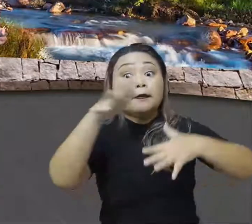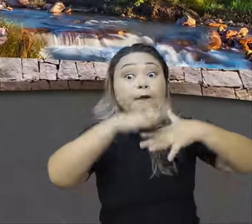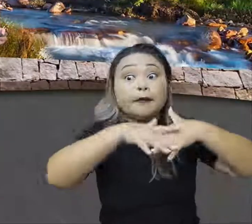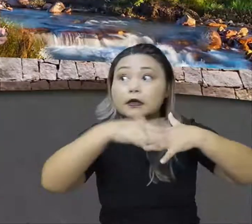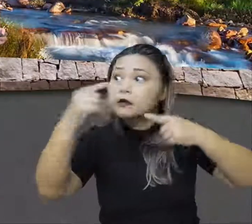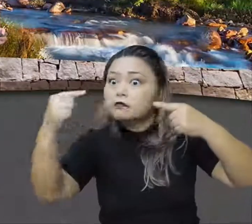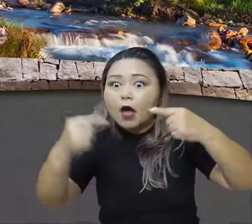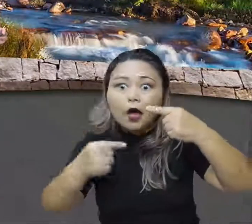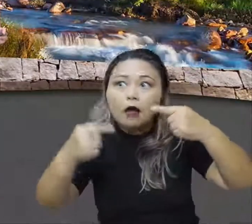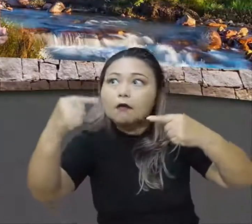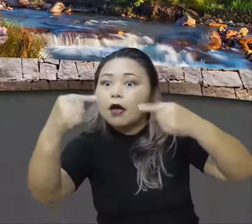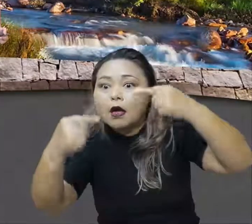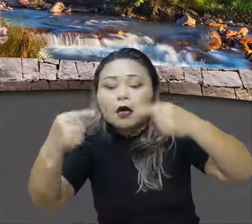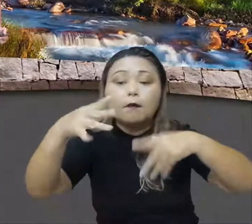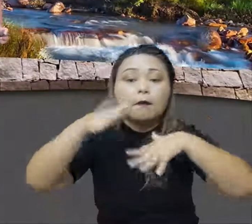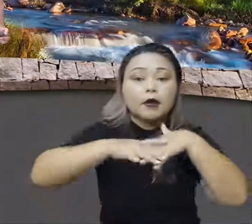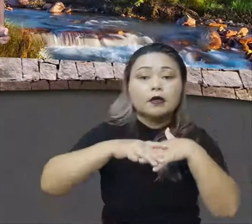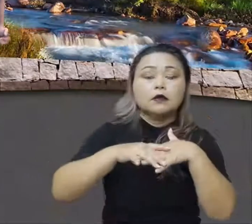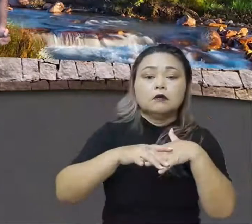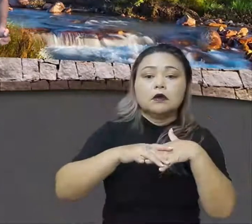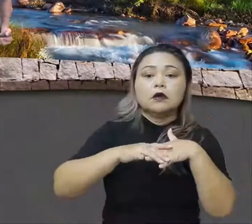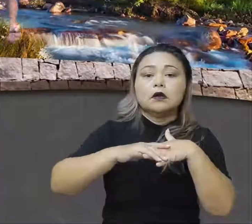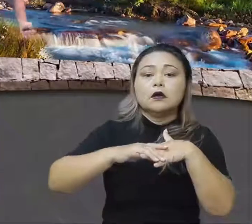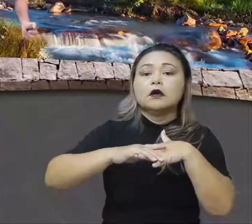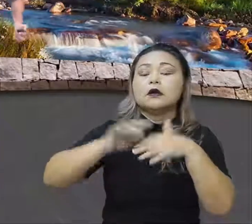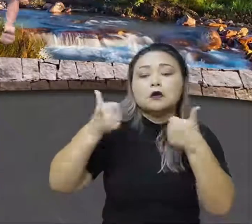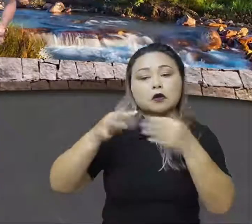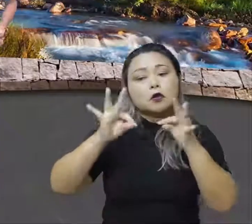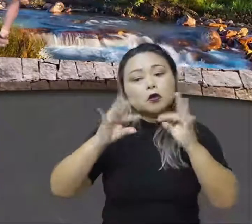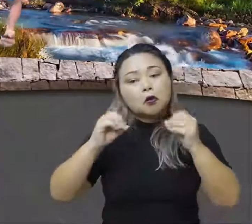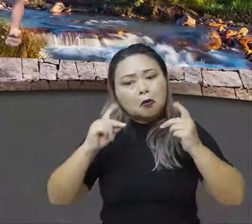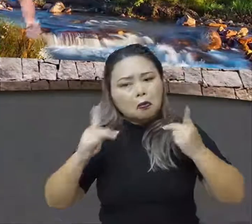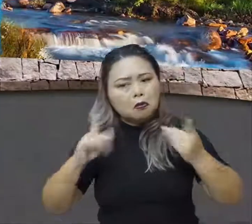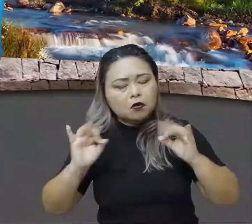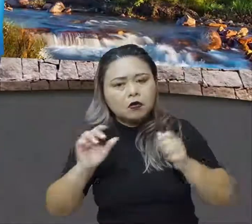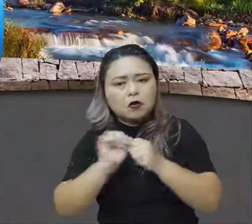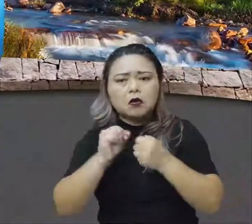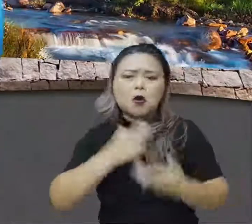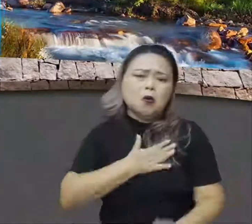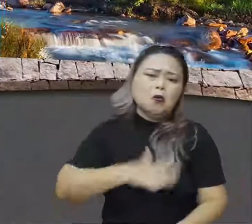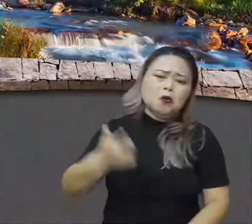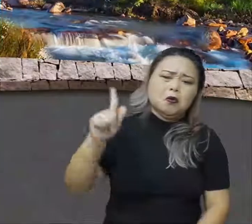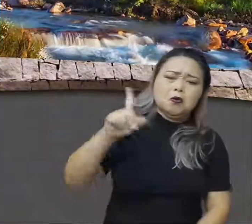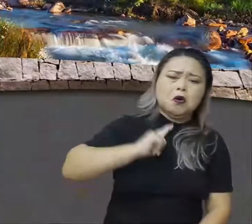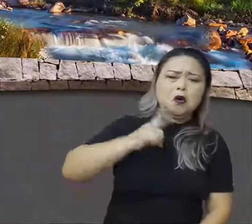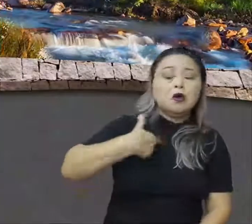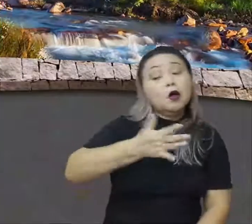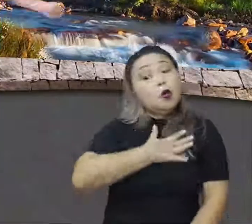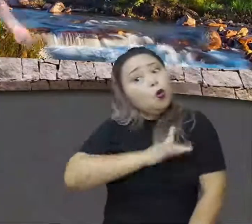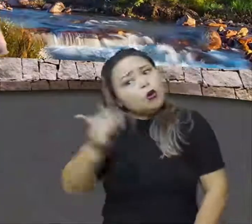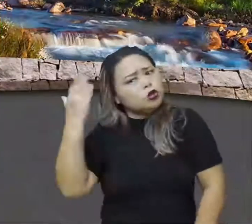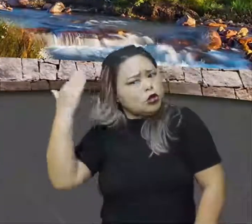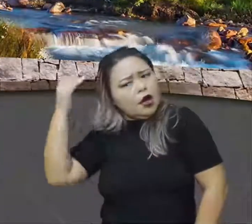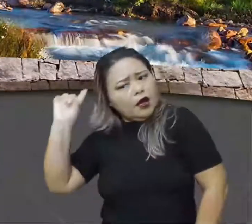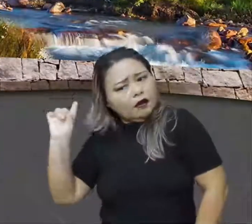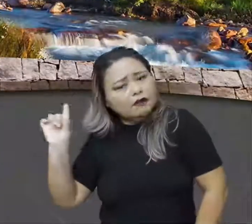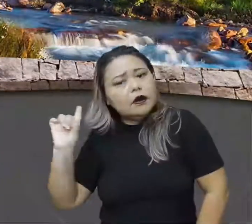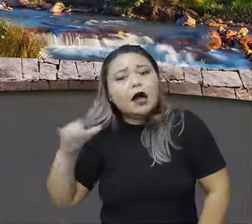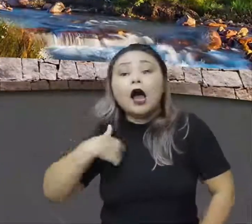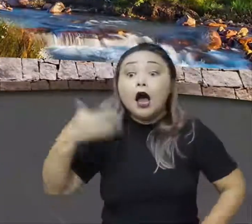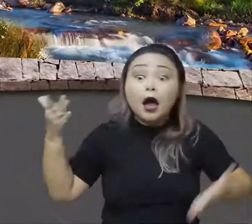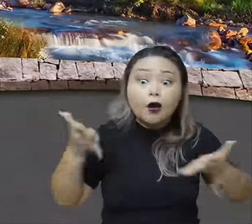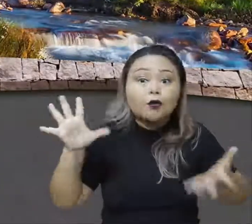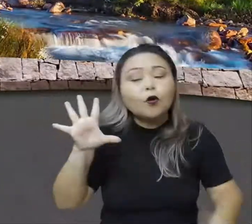Matemática, professor Arimateia. Sou top na matemática, não gosto de geografia, não. Todo mundo gostava, cara. Hoje